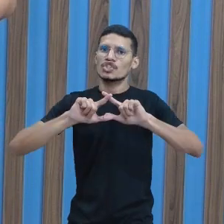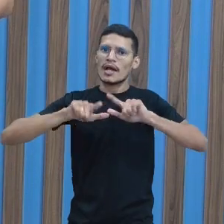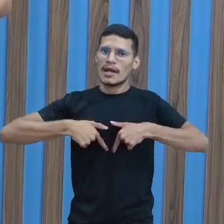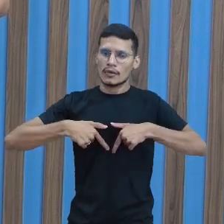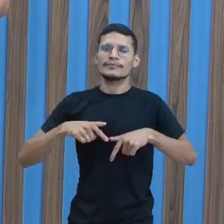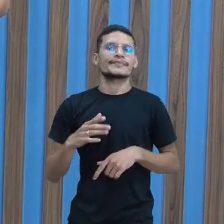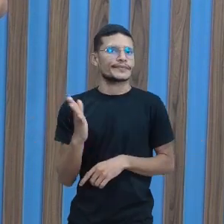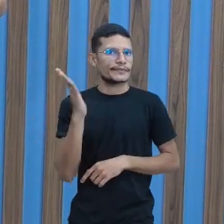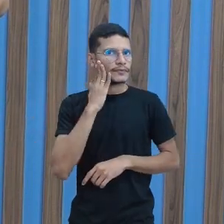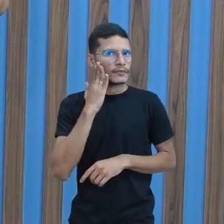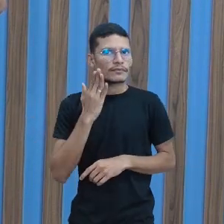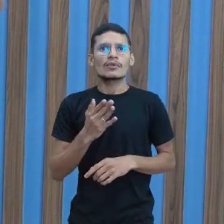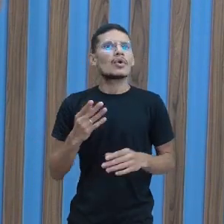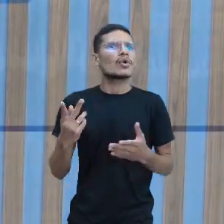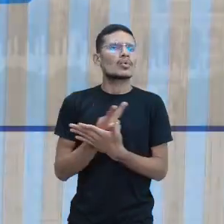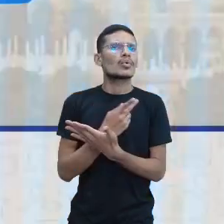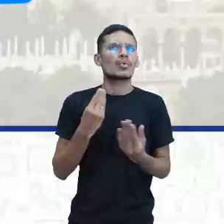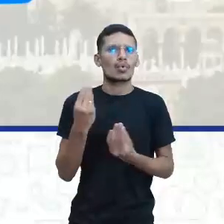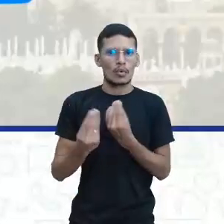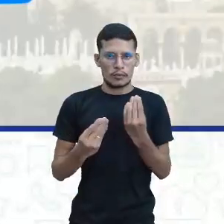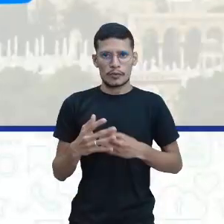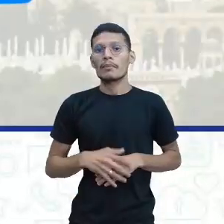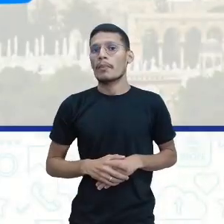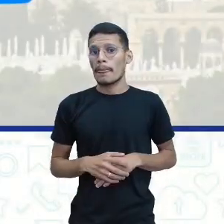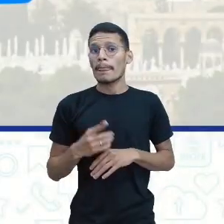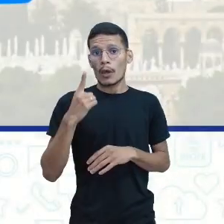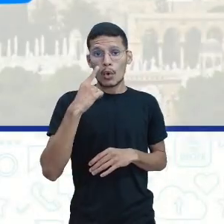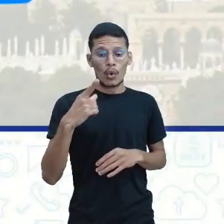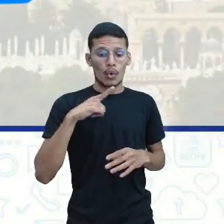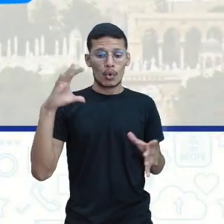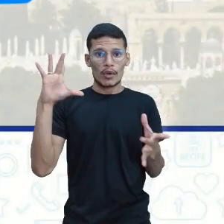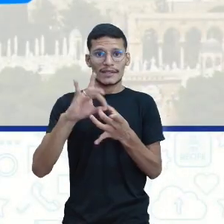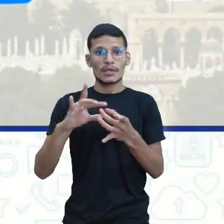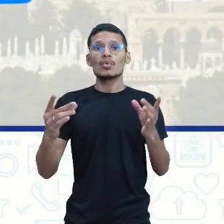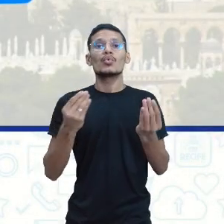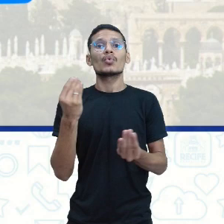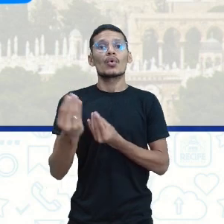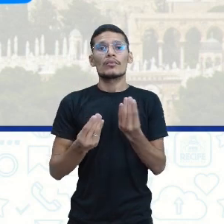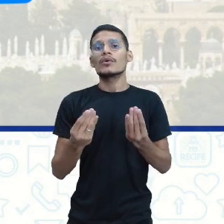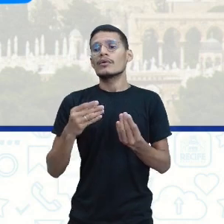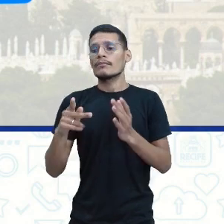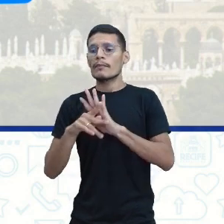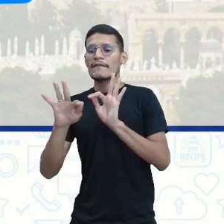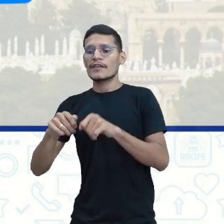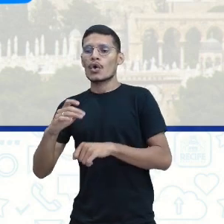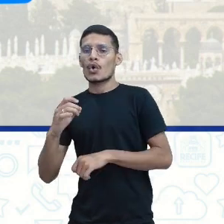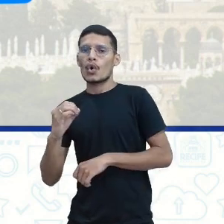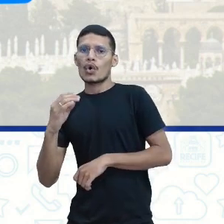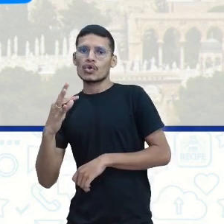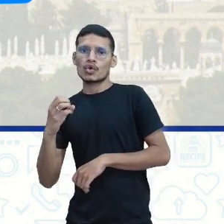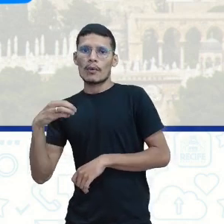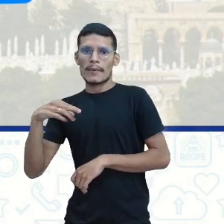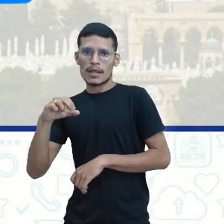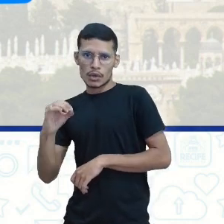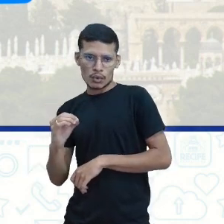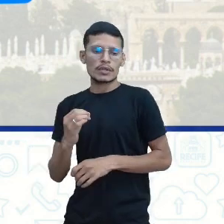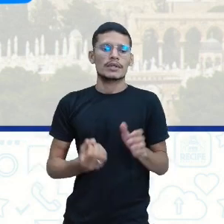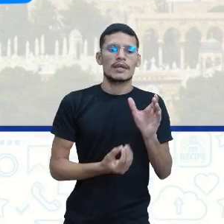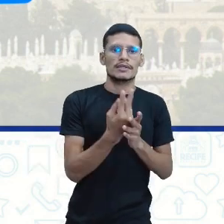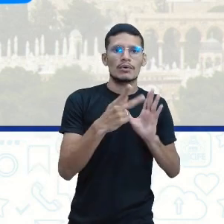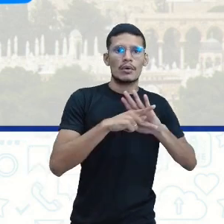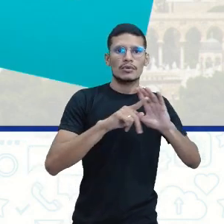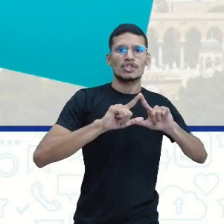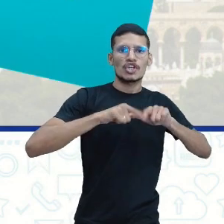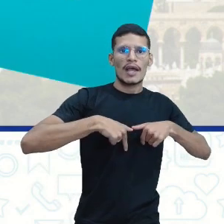toda. É justamente o seguinte, né? Bom, essa conexão. Qual a conexão entre o fim do Império Otomano e a criação do Estado de Israel e os